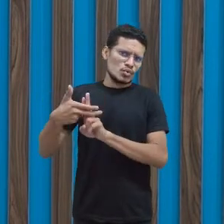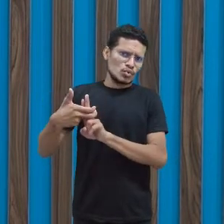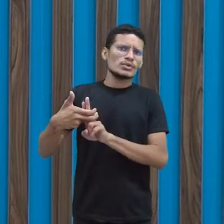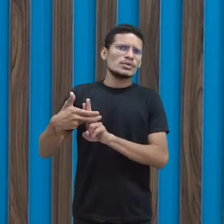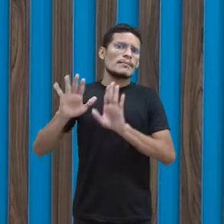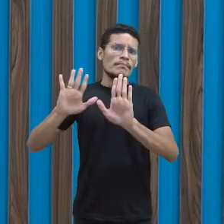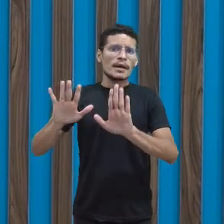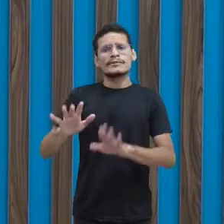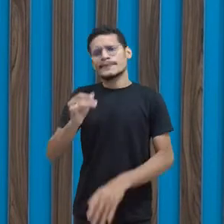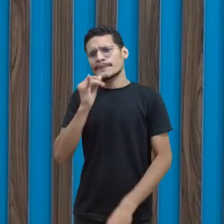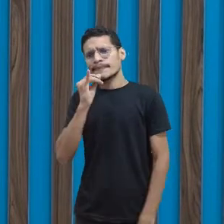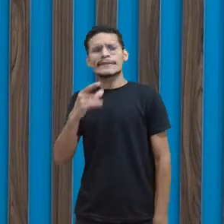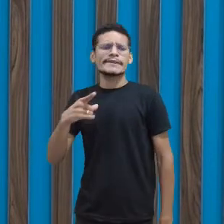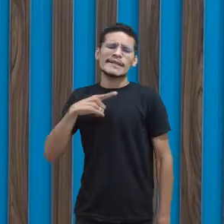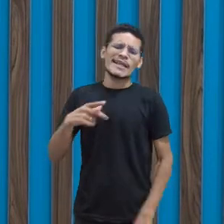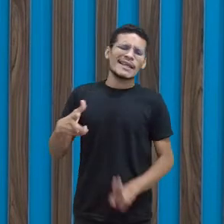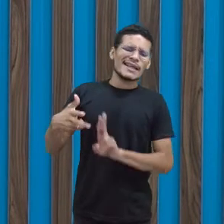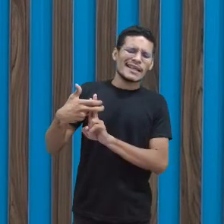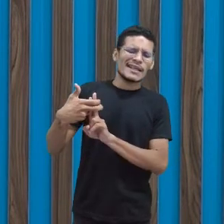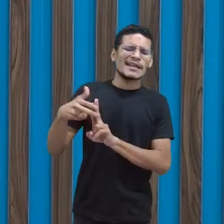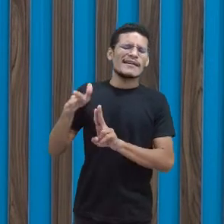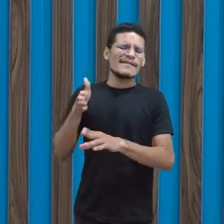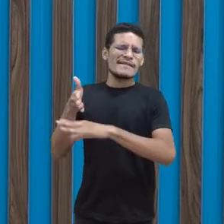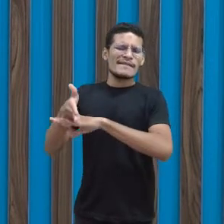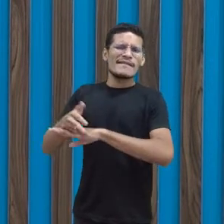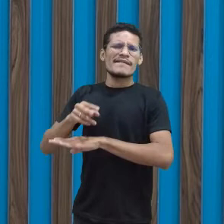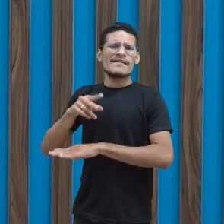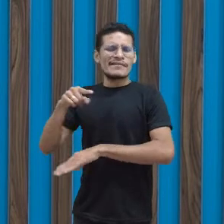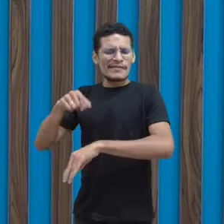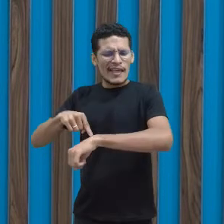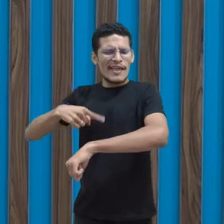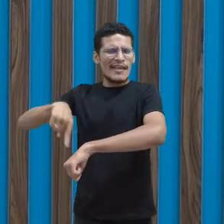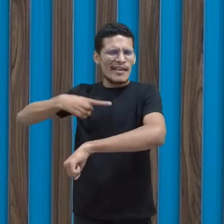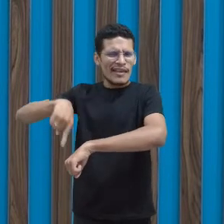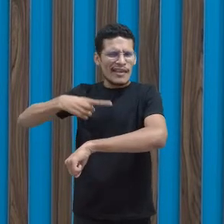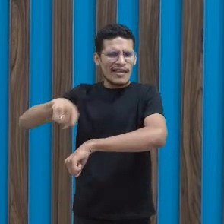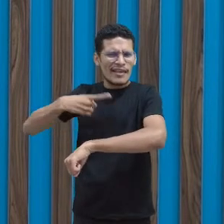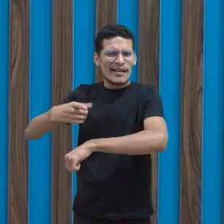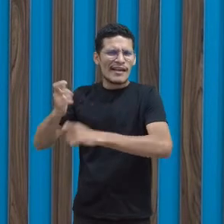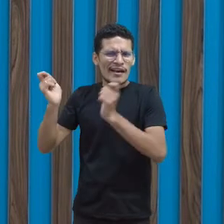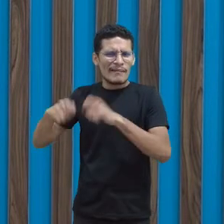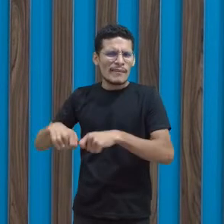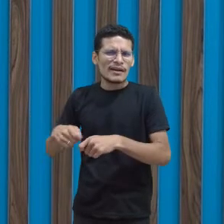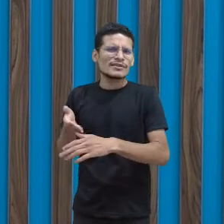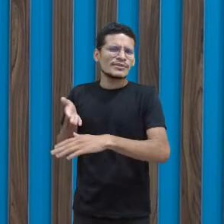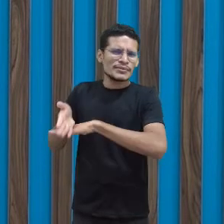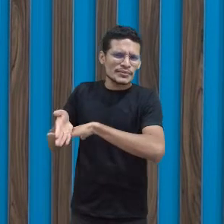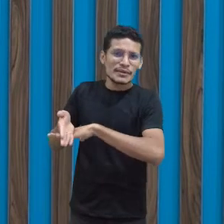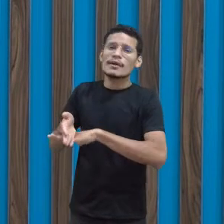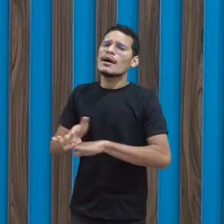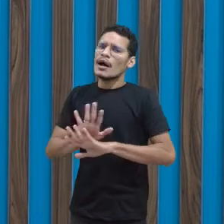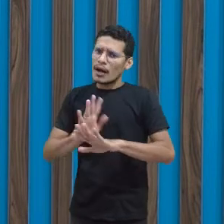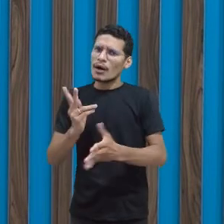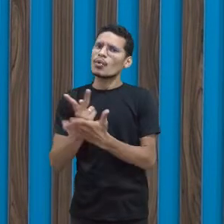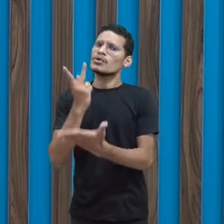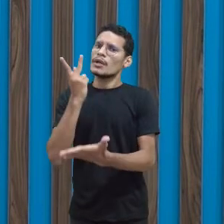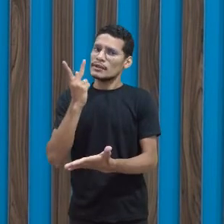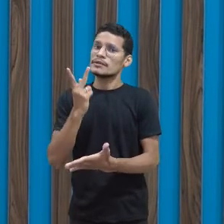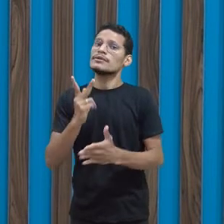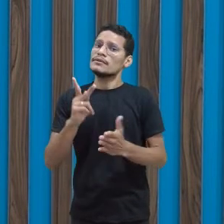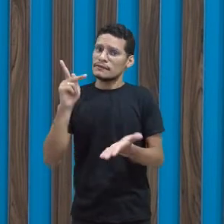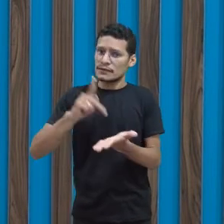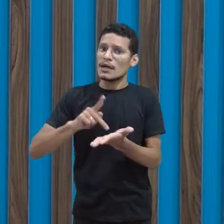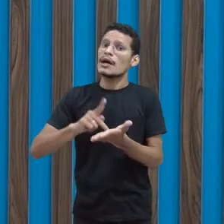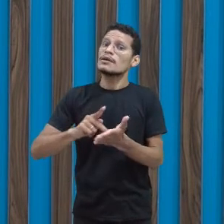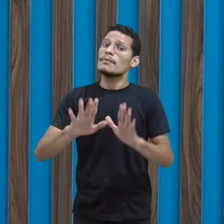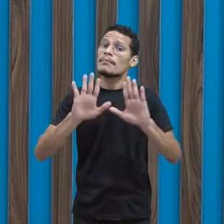diz, no Sistema Único de Saúde você vai passar muito tempo para ser atendido. Às vezes acontece, é